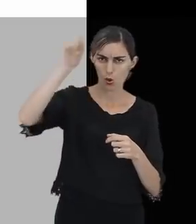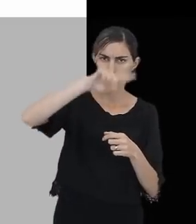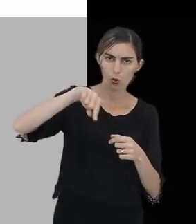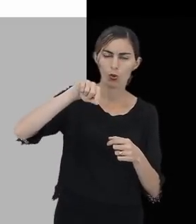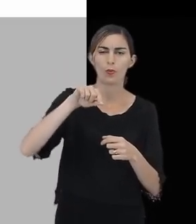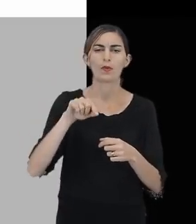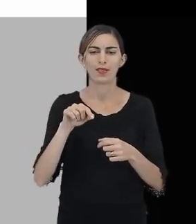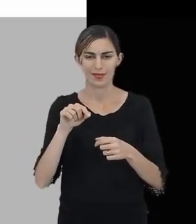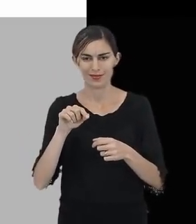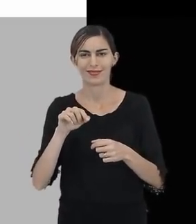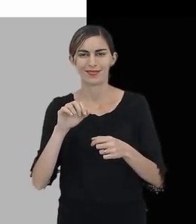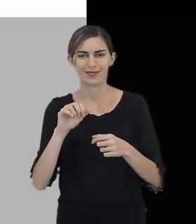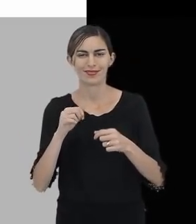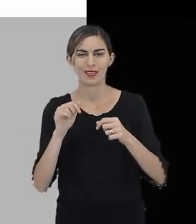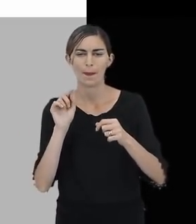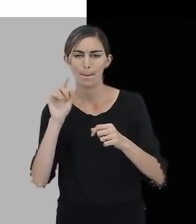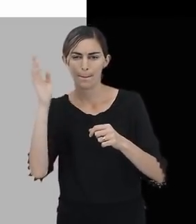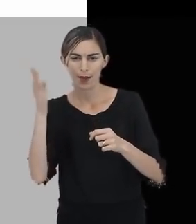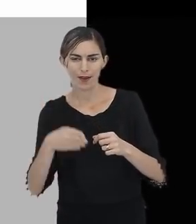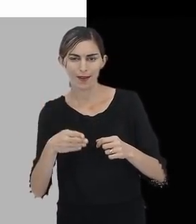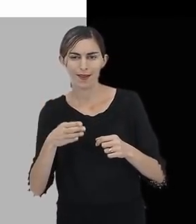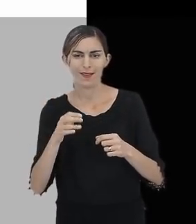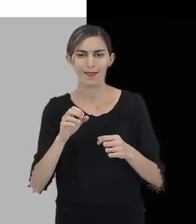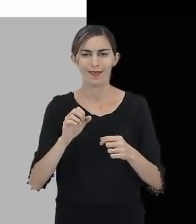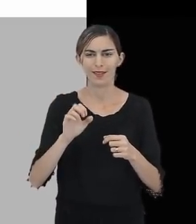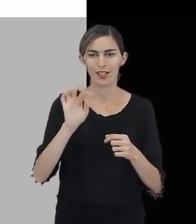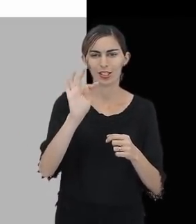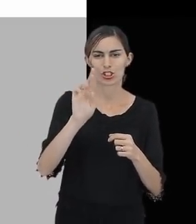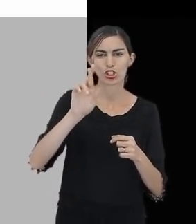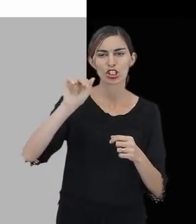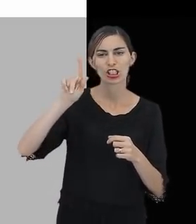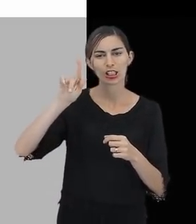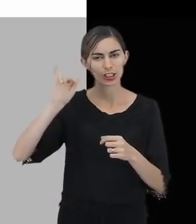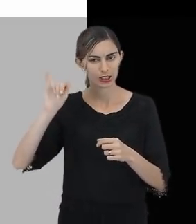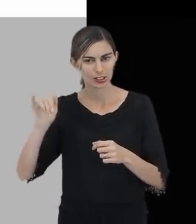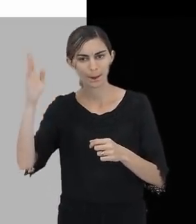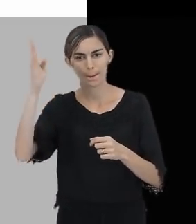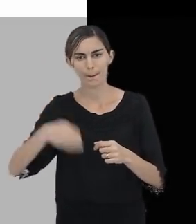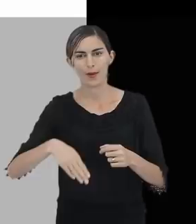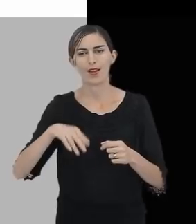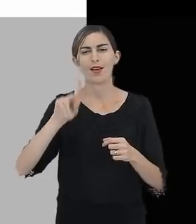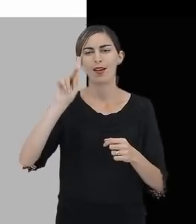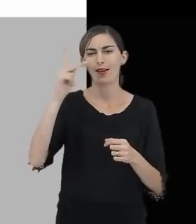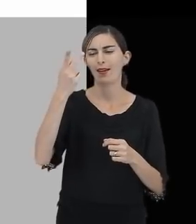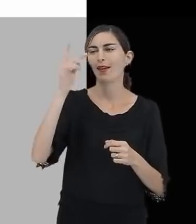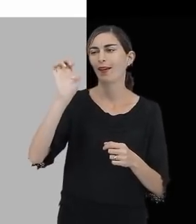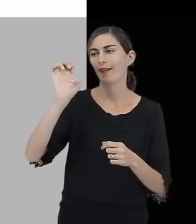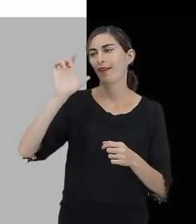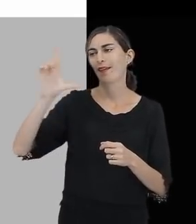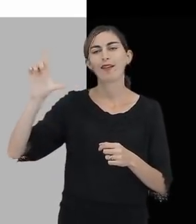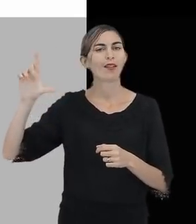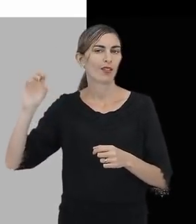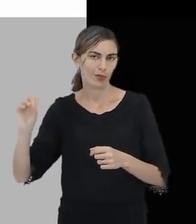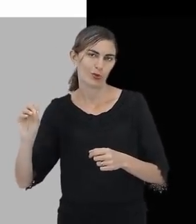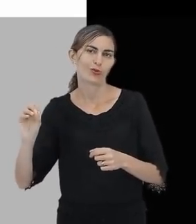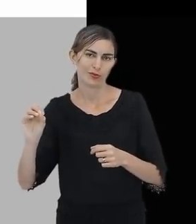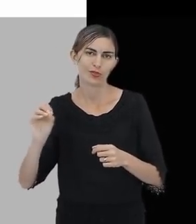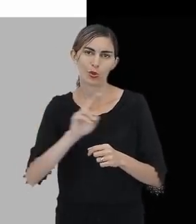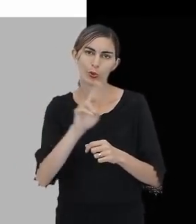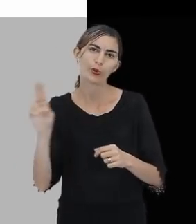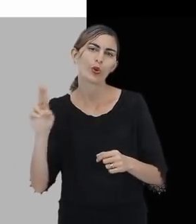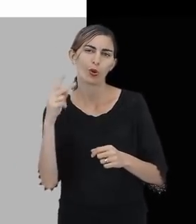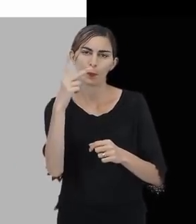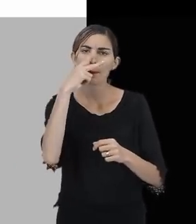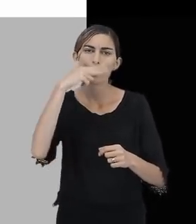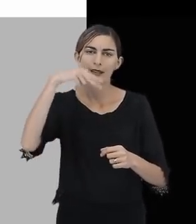certo? String barra e o name hello, que é o nome que você especificou aqui na sua string. Então esse nome é o